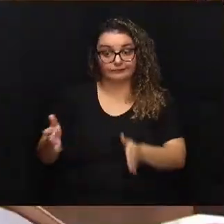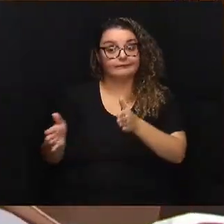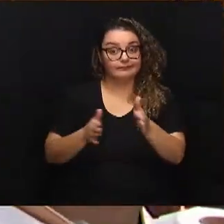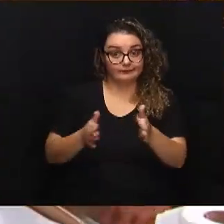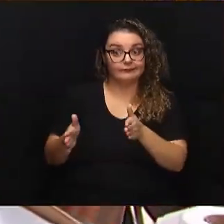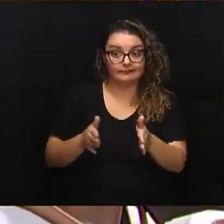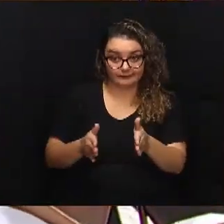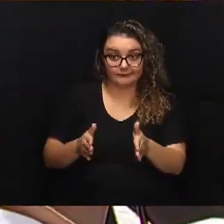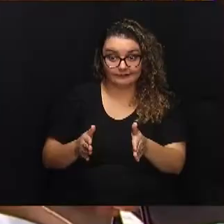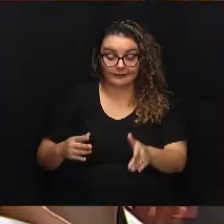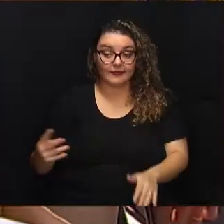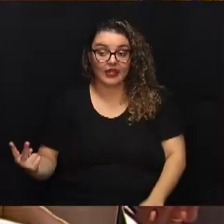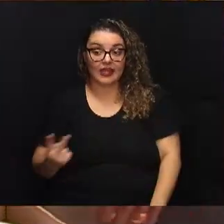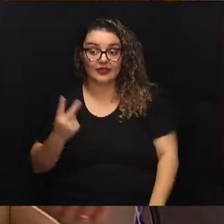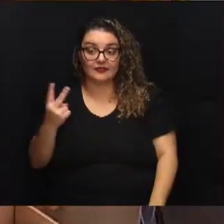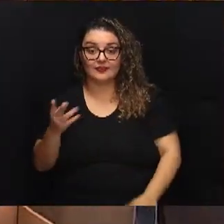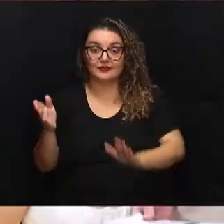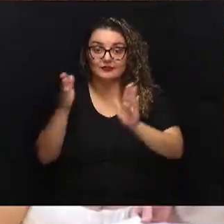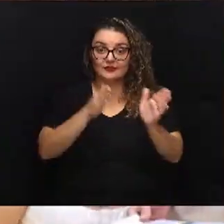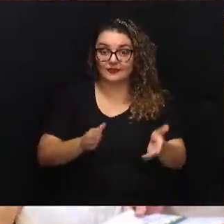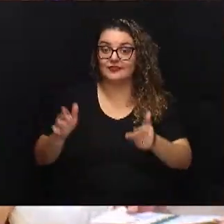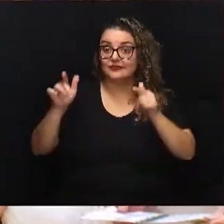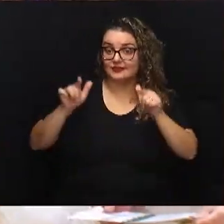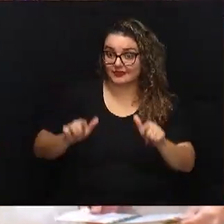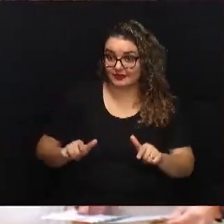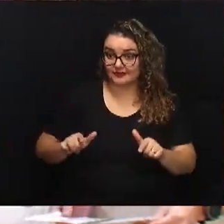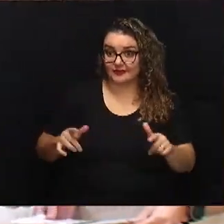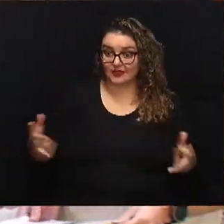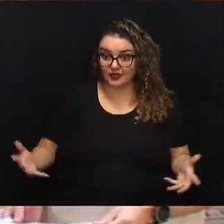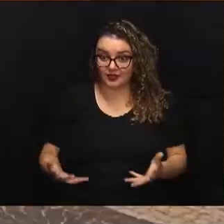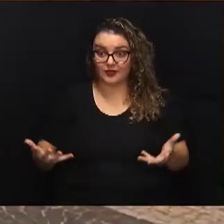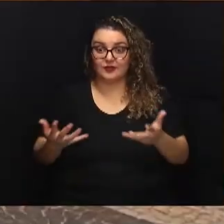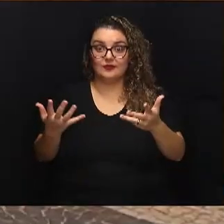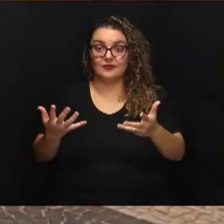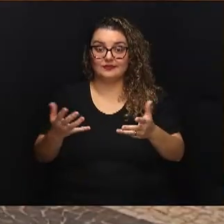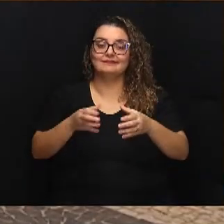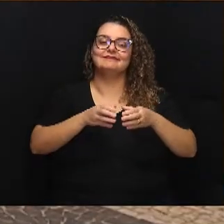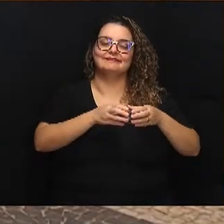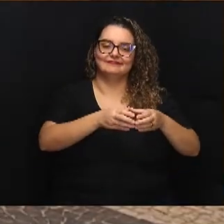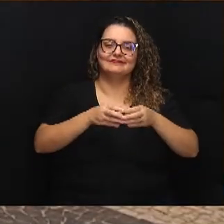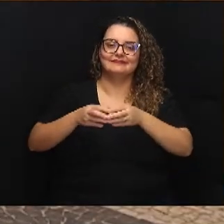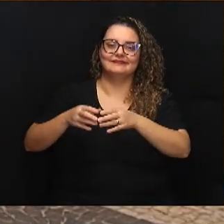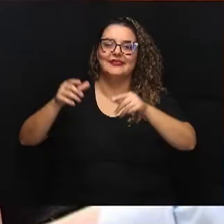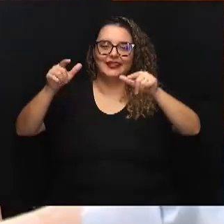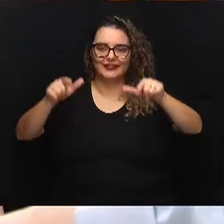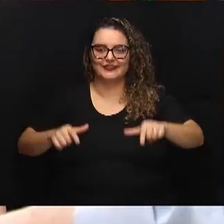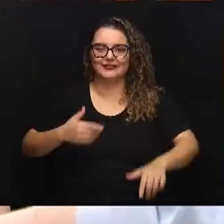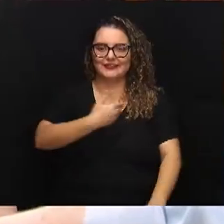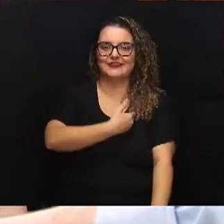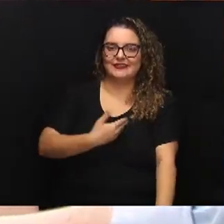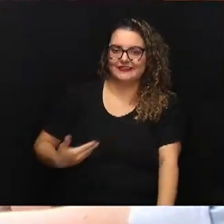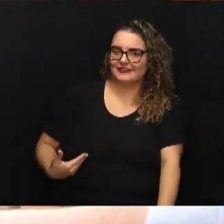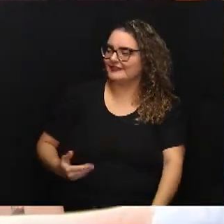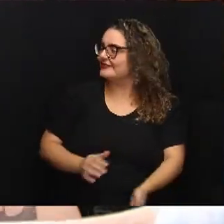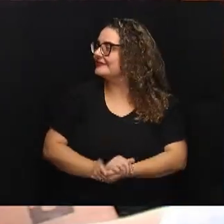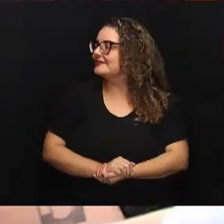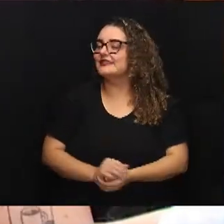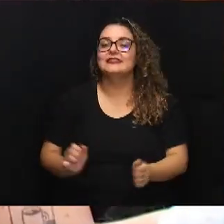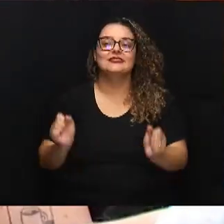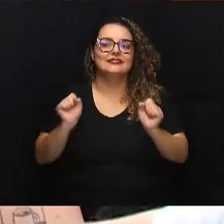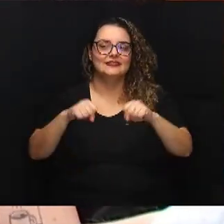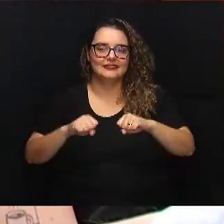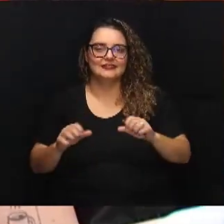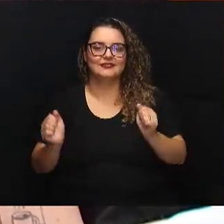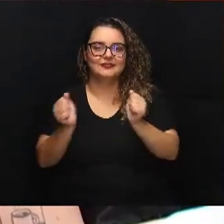acessíveis, valorizando a produção local e promovendo a convivência no espaço público. Sim, junta tudo o